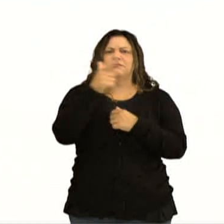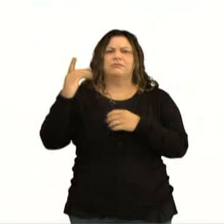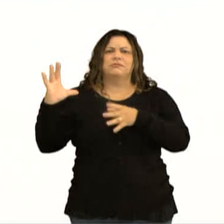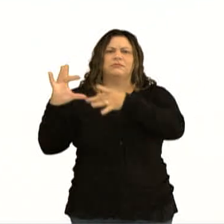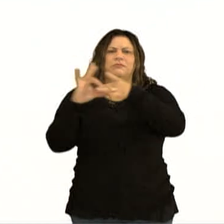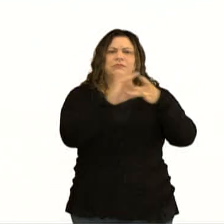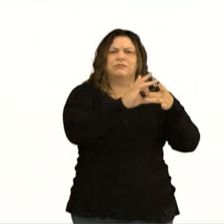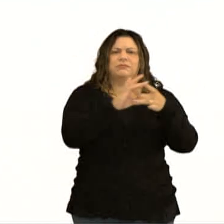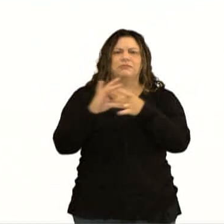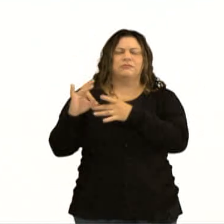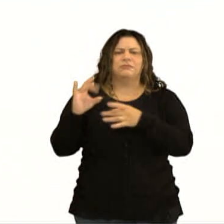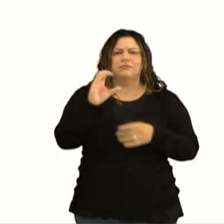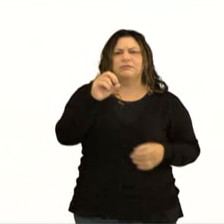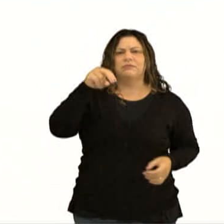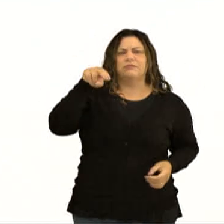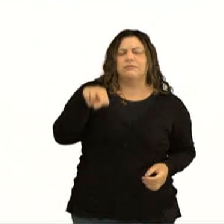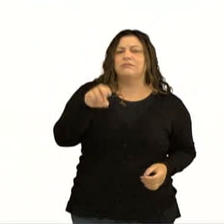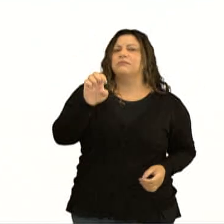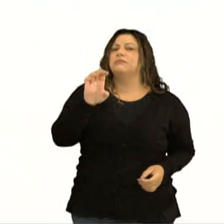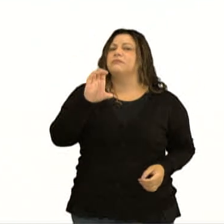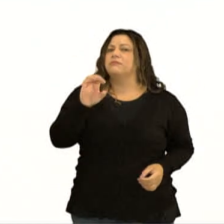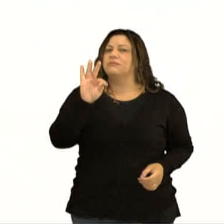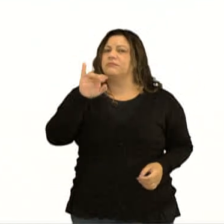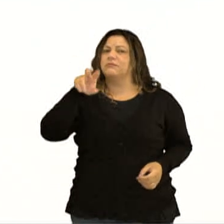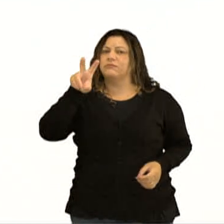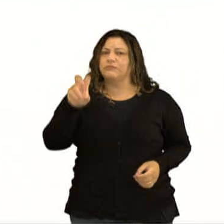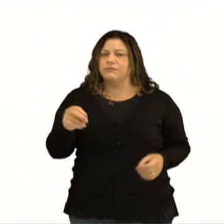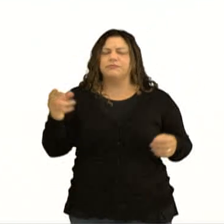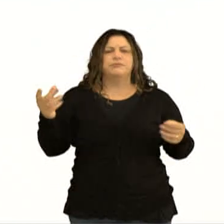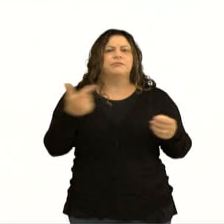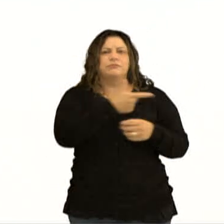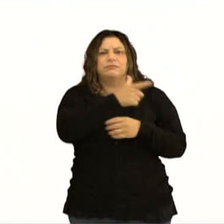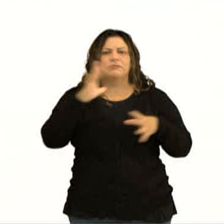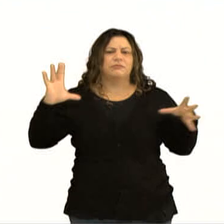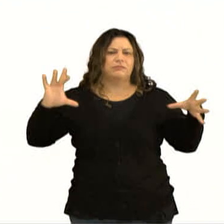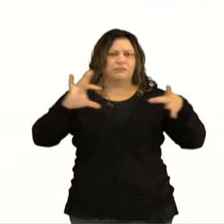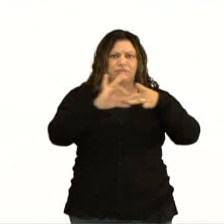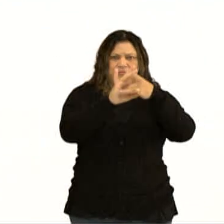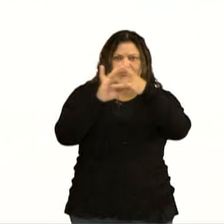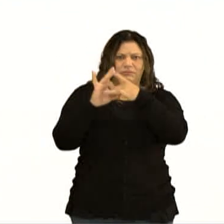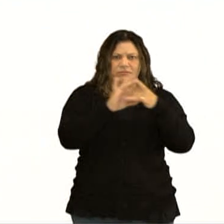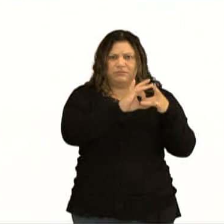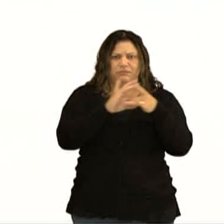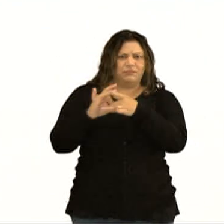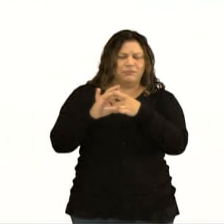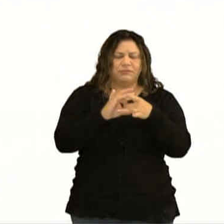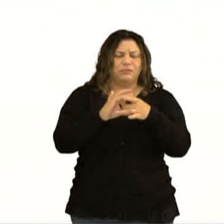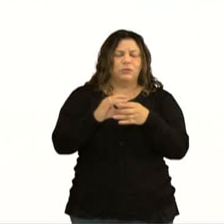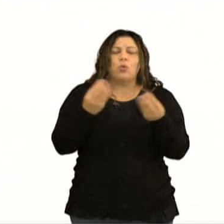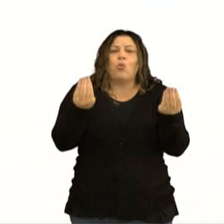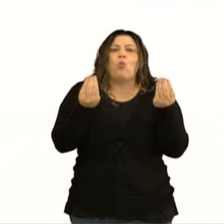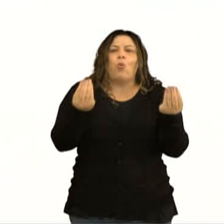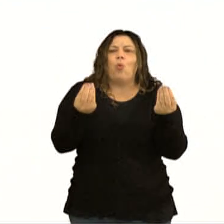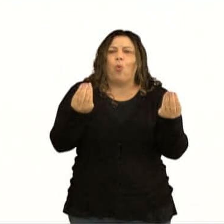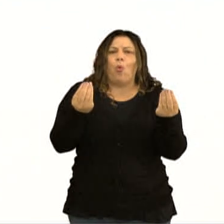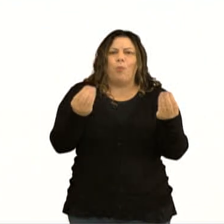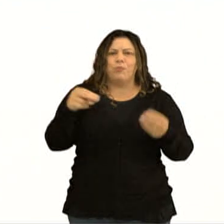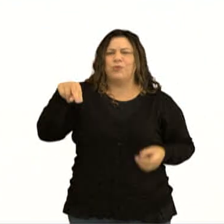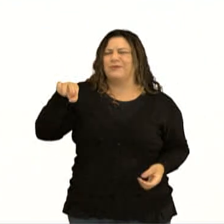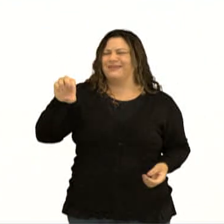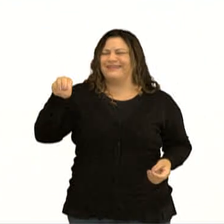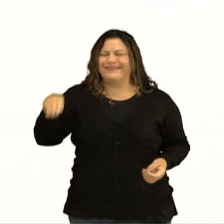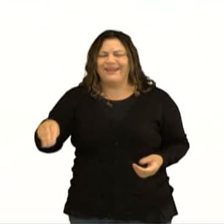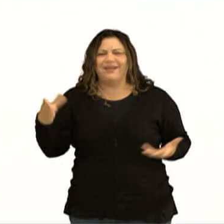Então, é uma comparação de alguns elementos, mas não temos um elemento que faz essa conexão. Não temos o como, o nem, o tal